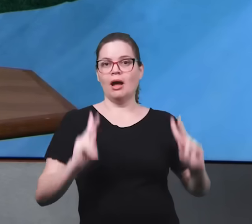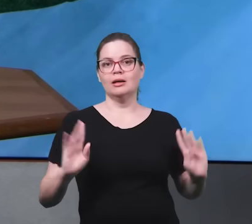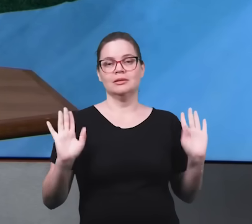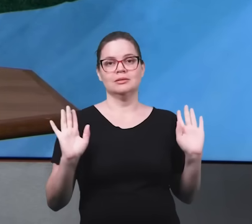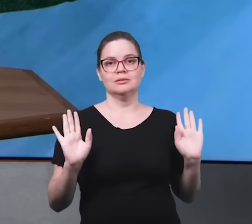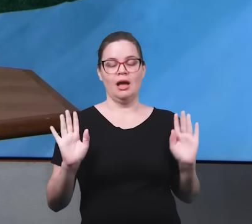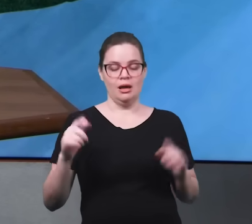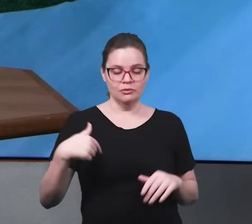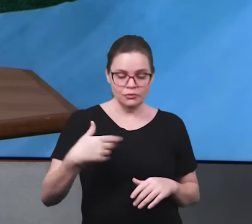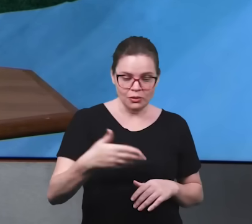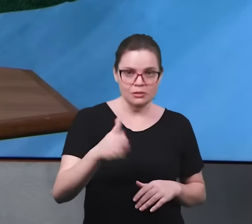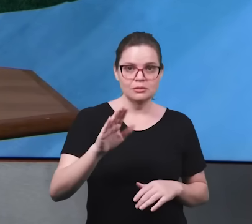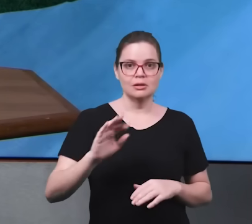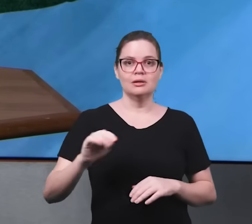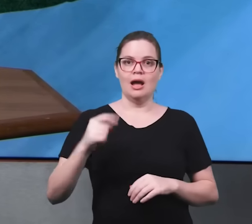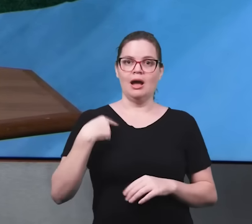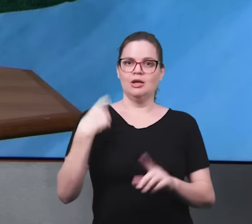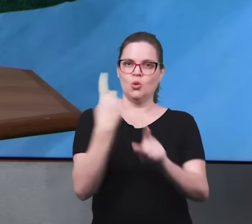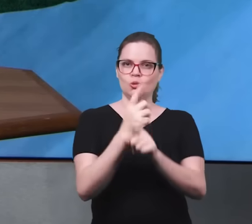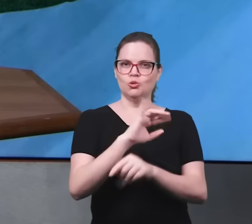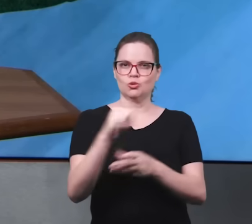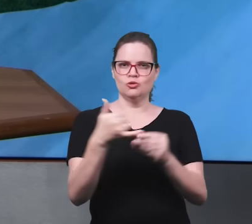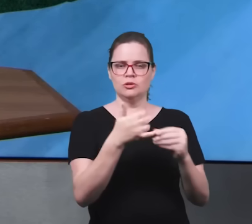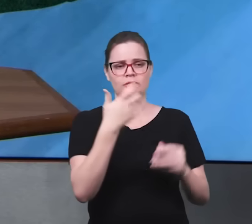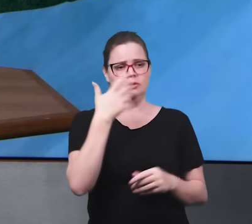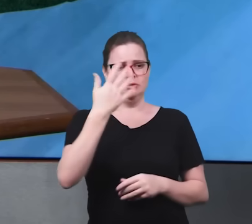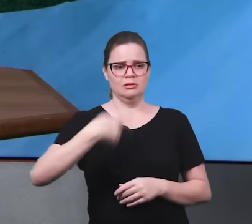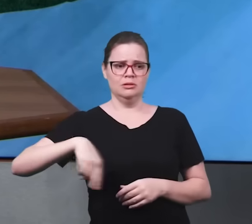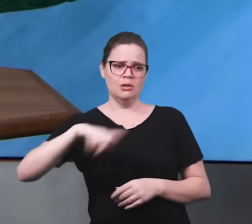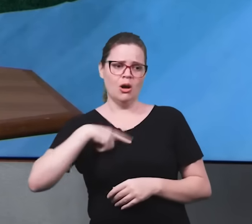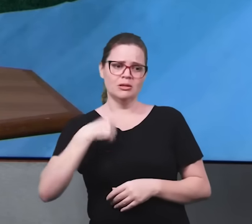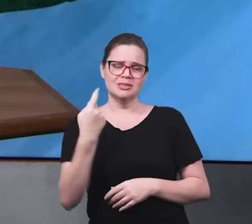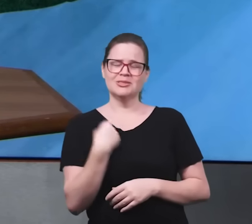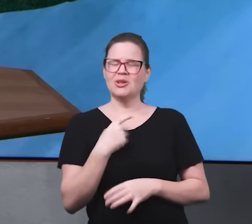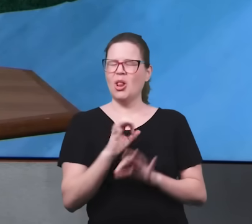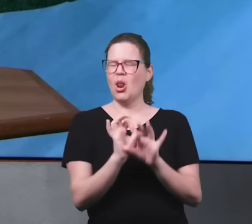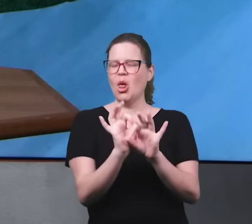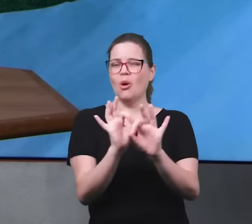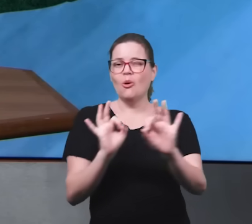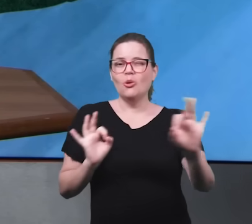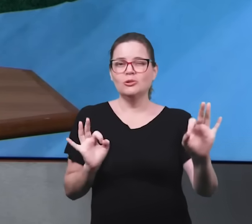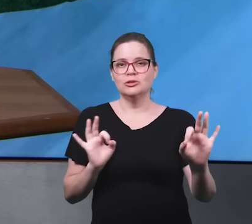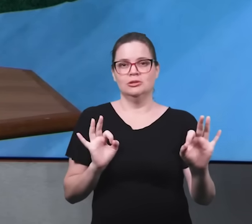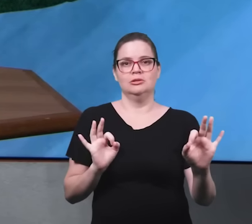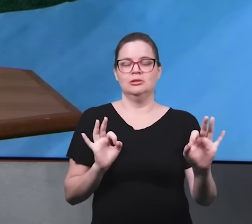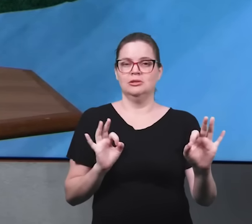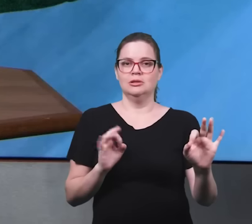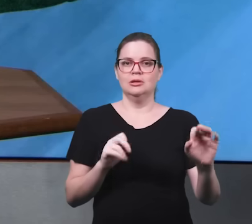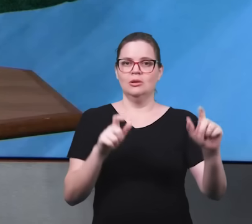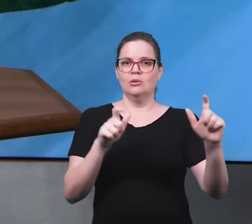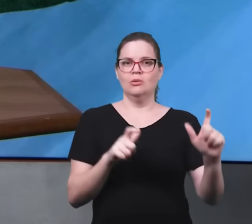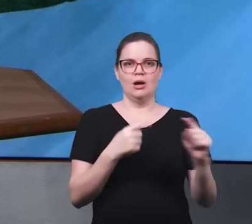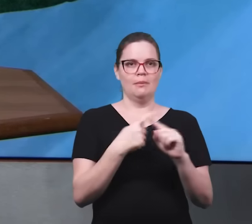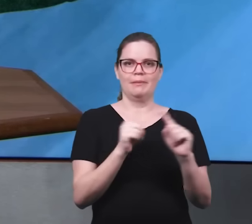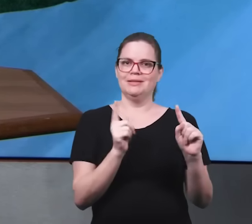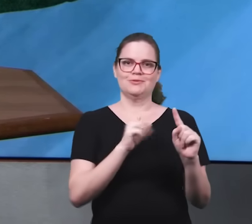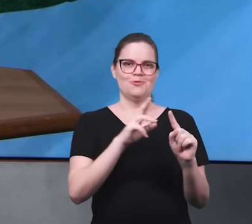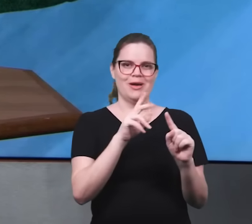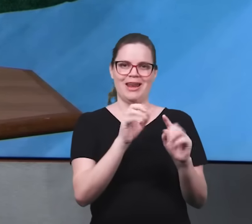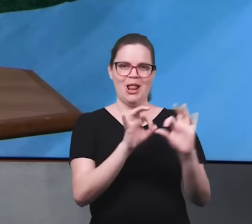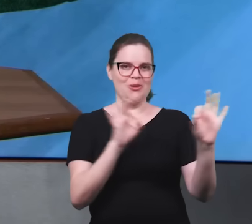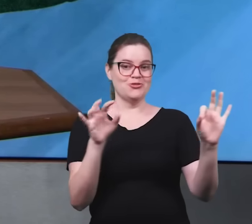chegaram diante deles e disseram o seguinte: olha, teus servos vieram de uma terra muito distante. Na verdade, era pertinho deles